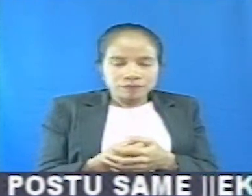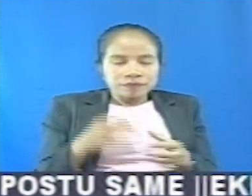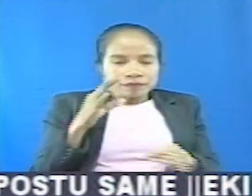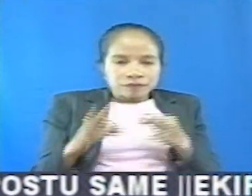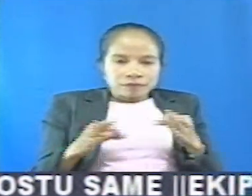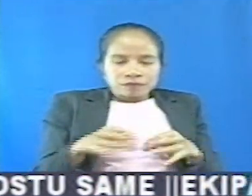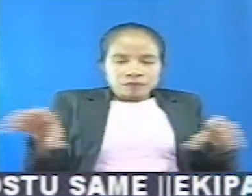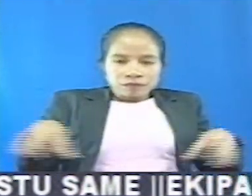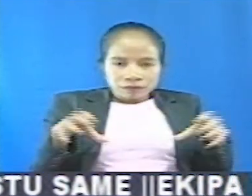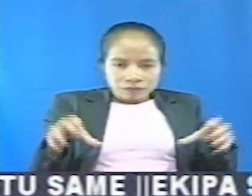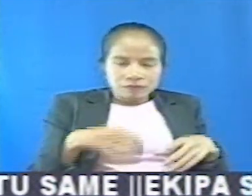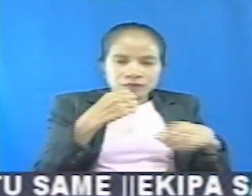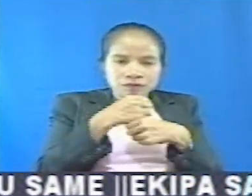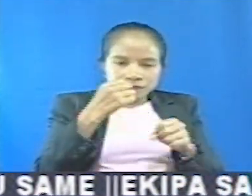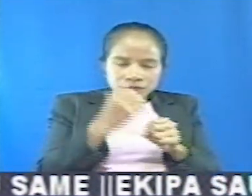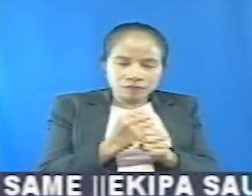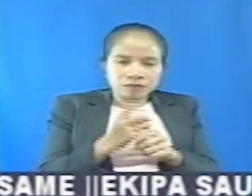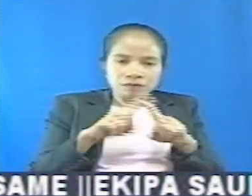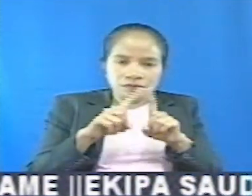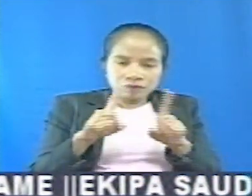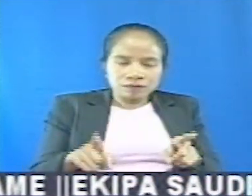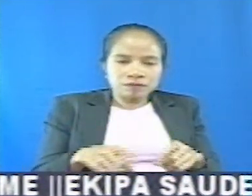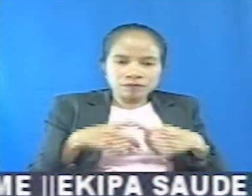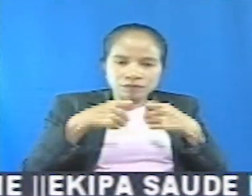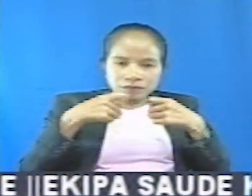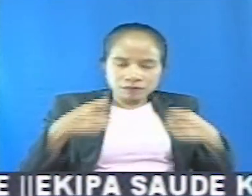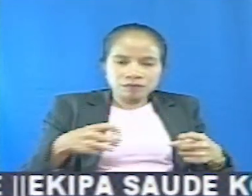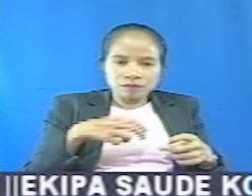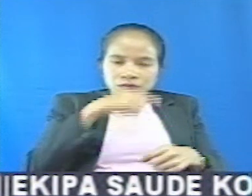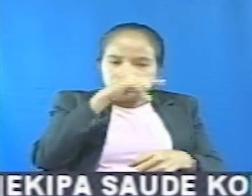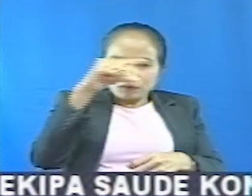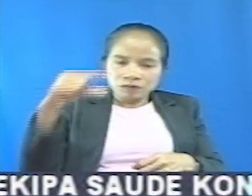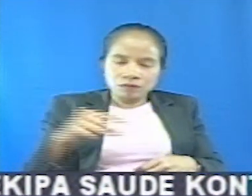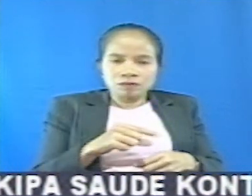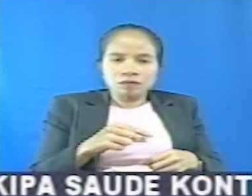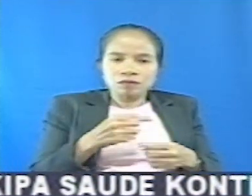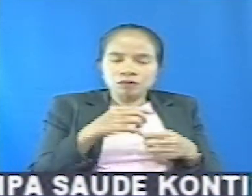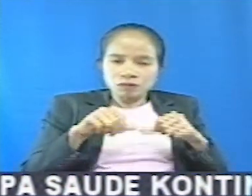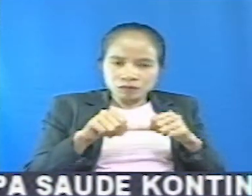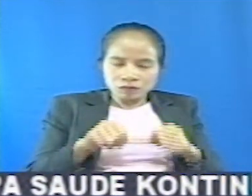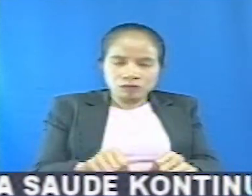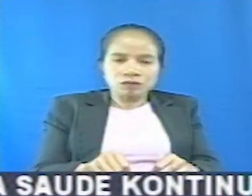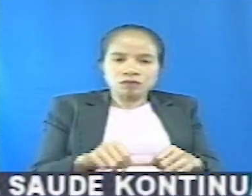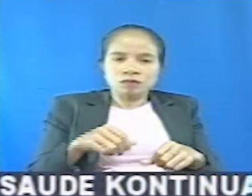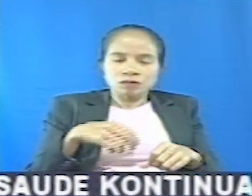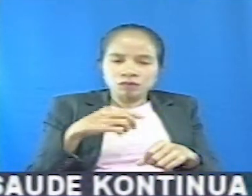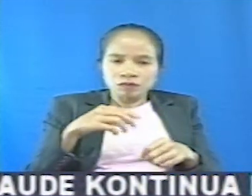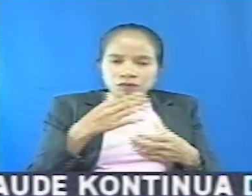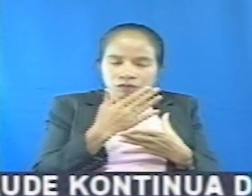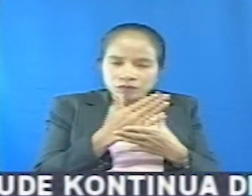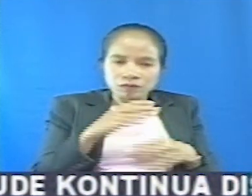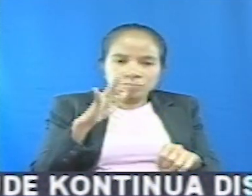Mas que o esforço ne behalo, mai be inimigu global ne continua habelar la lais no iha fulan